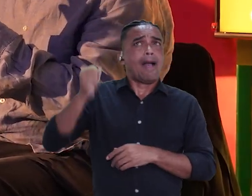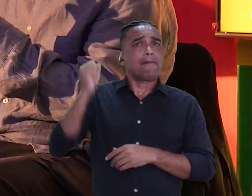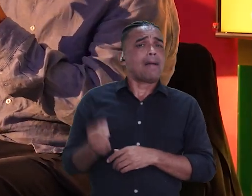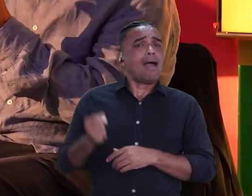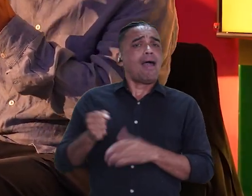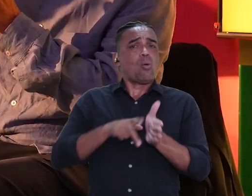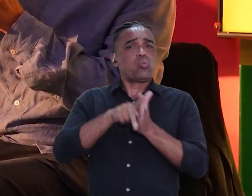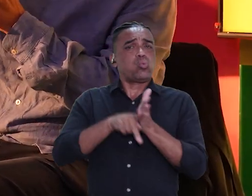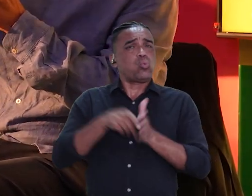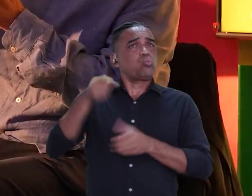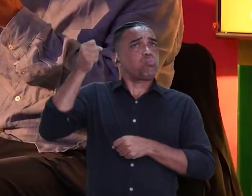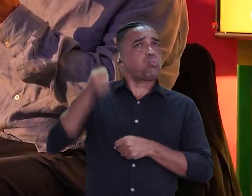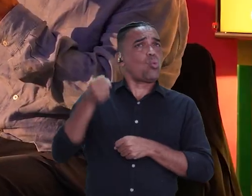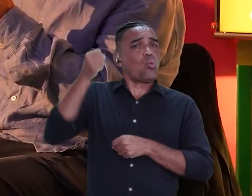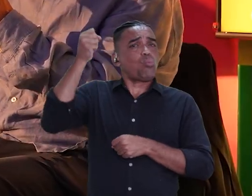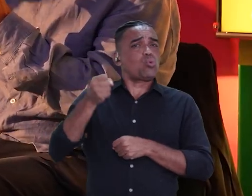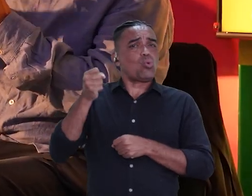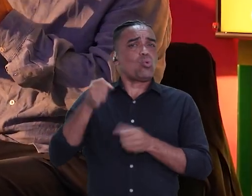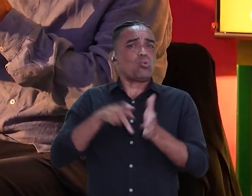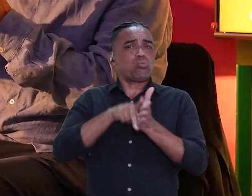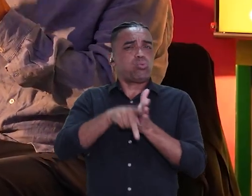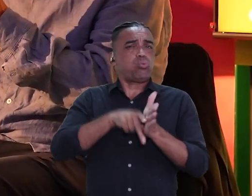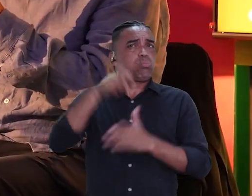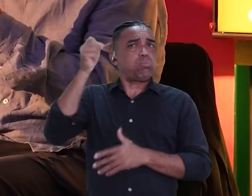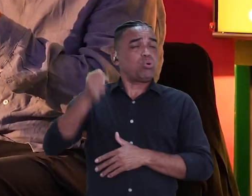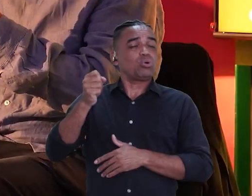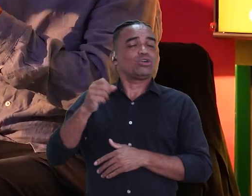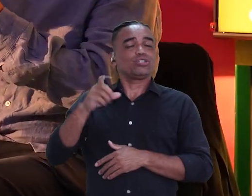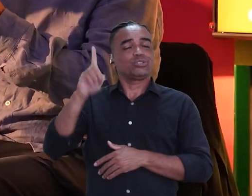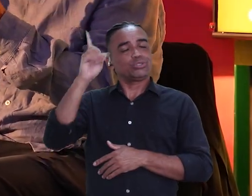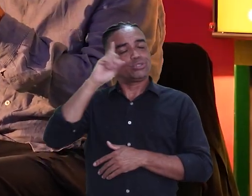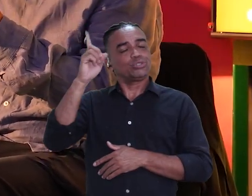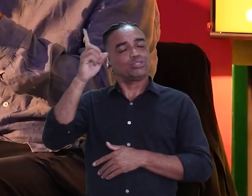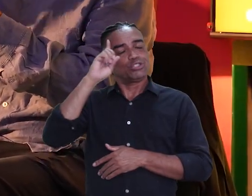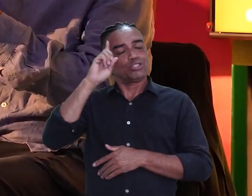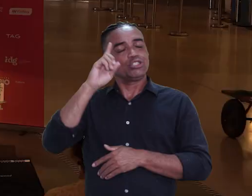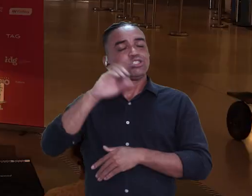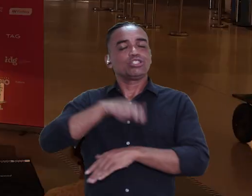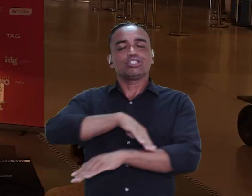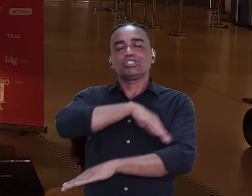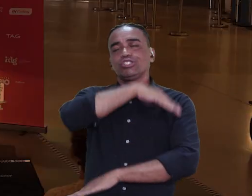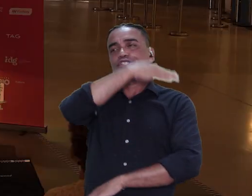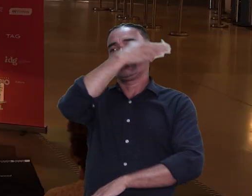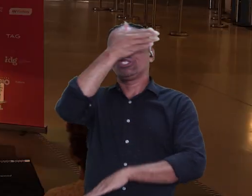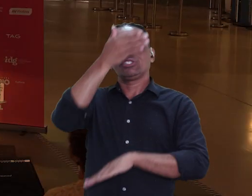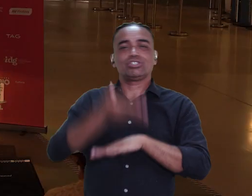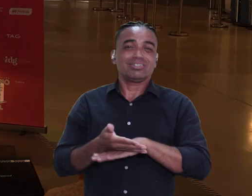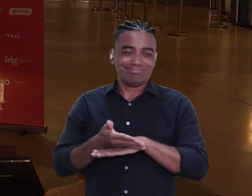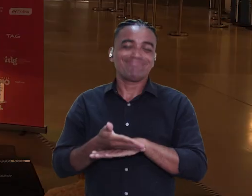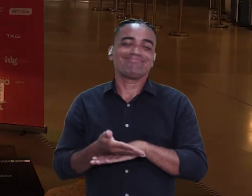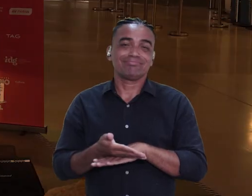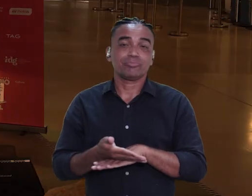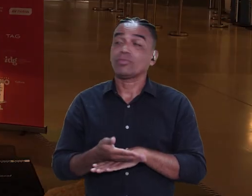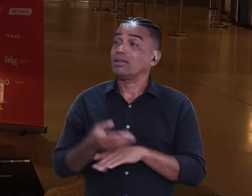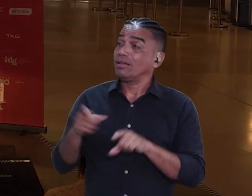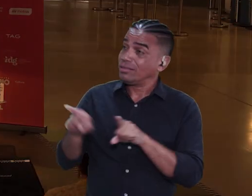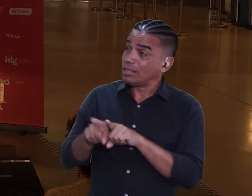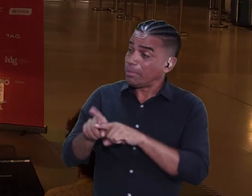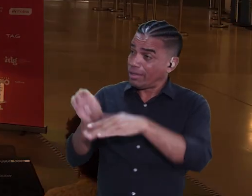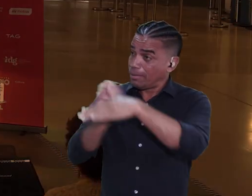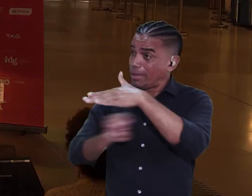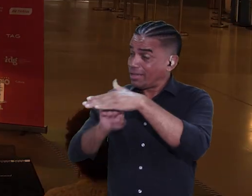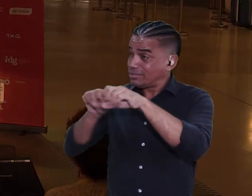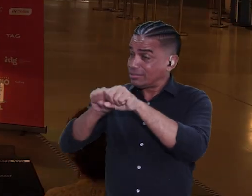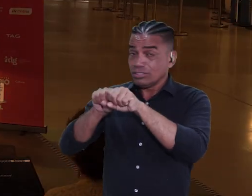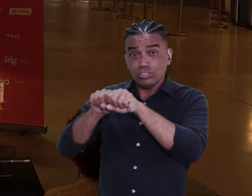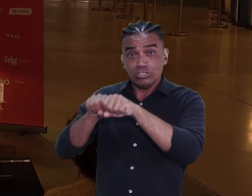Então, eles ouvem aquilo dia e noite, aquele trem passando, aquela curva, aquela coisa. Zé Miguel, e também a mesma empresa